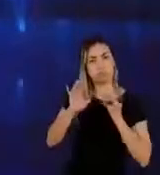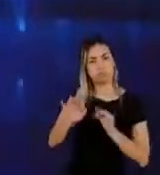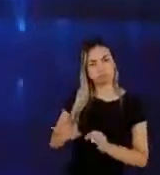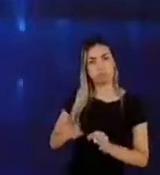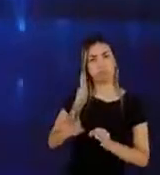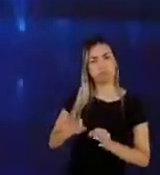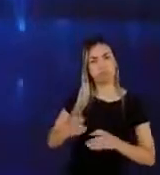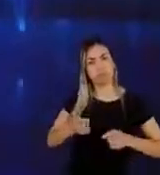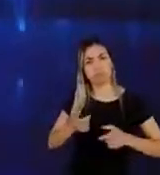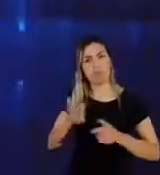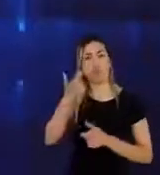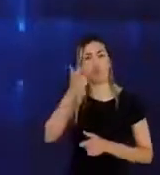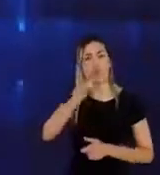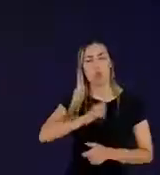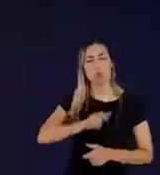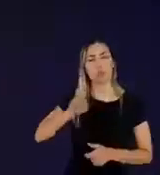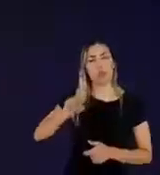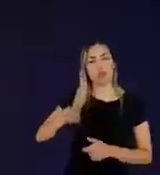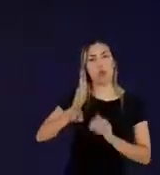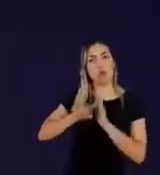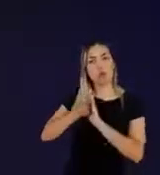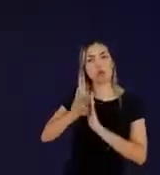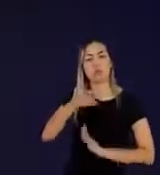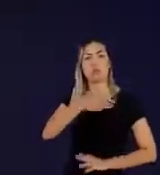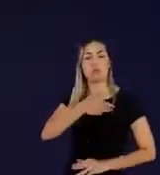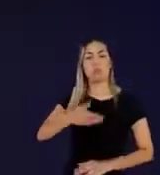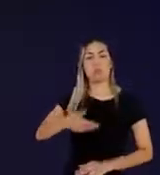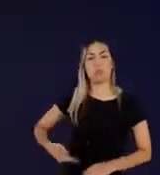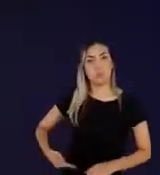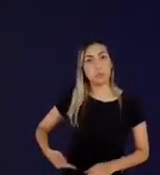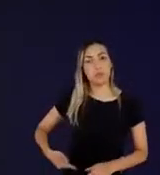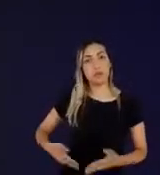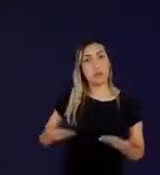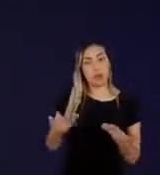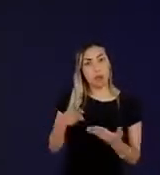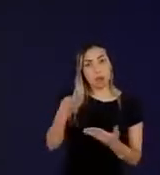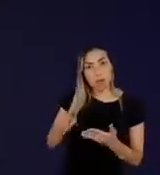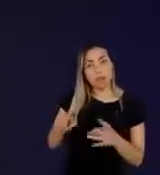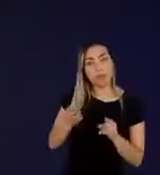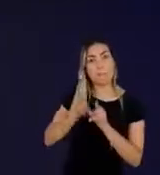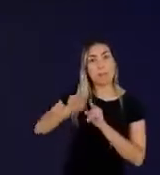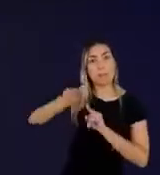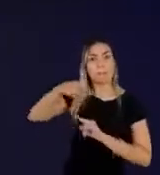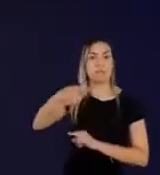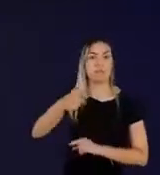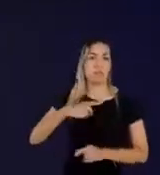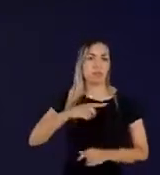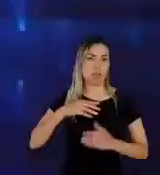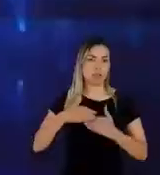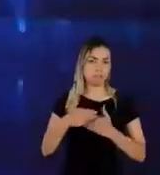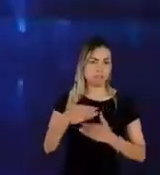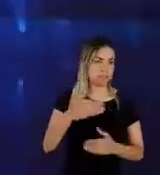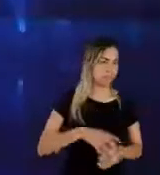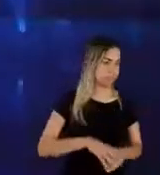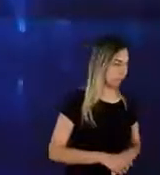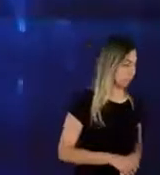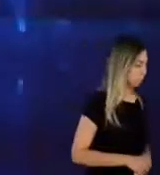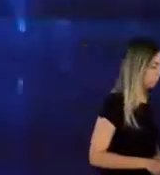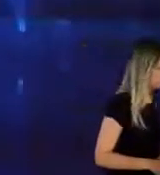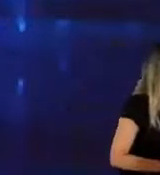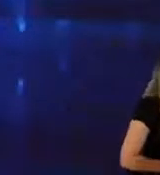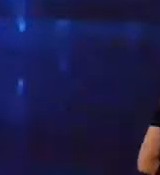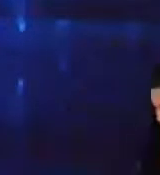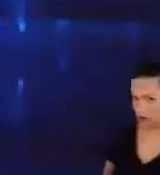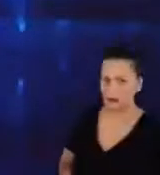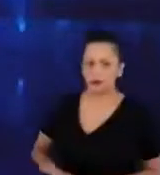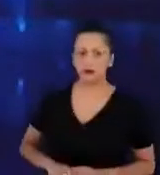essa consulta pública, para essa e na própria audiência que vai se realizar. Mas eu queria era salientar